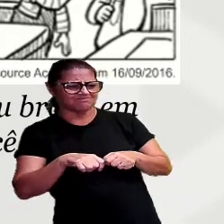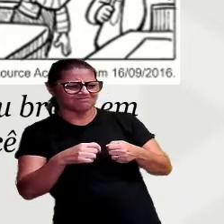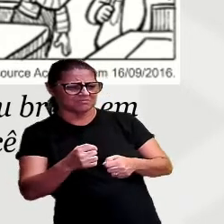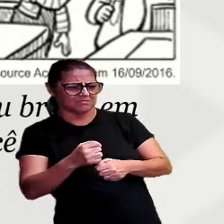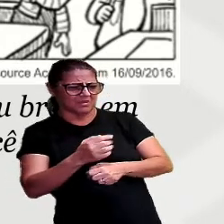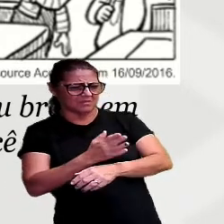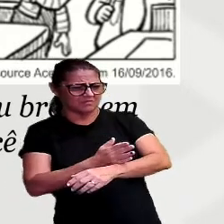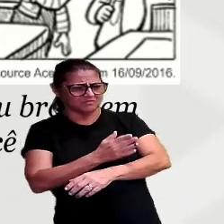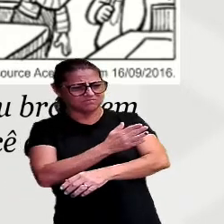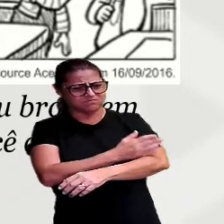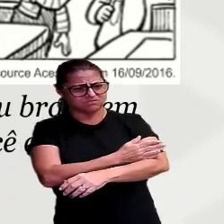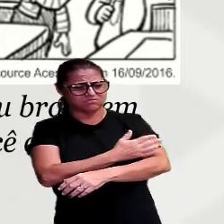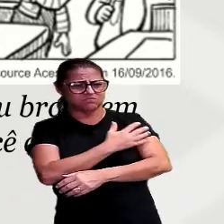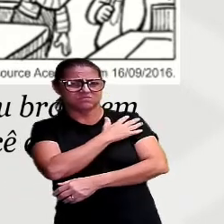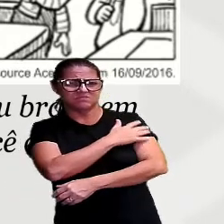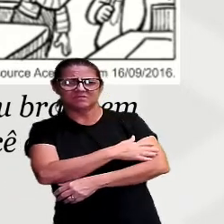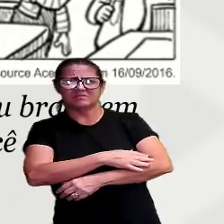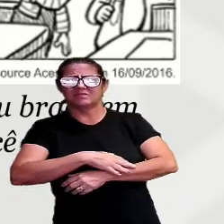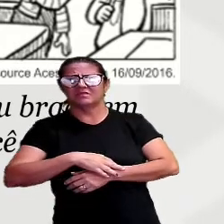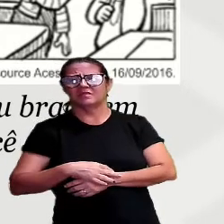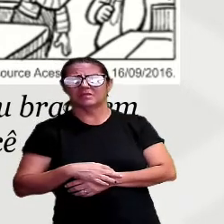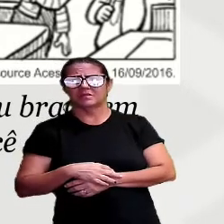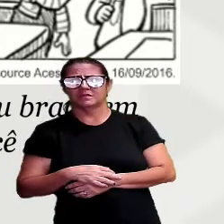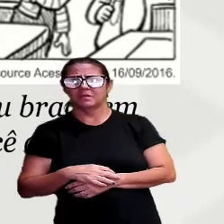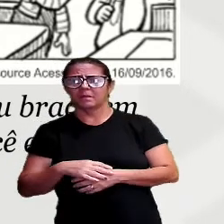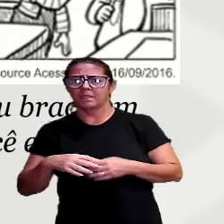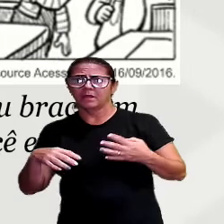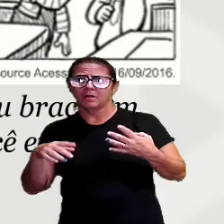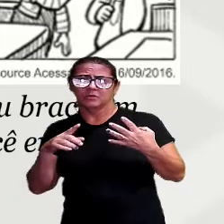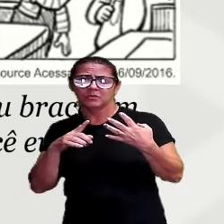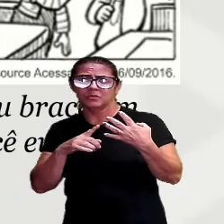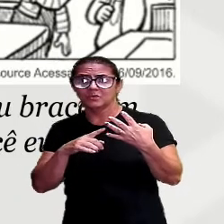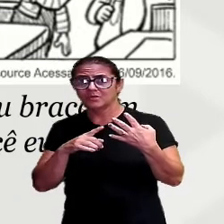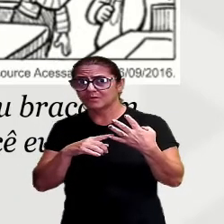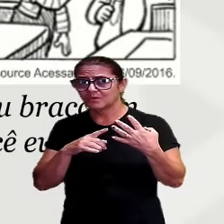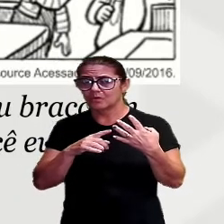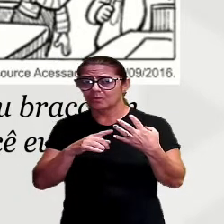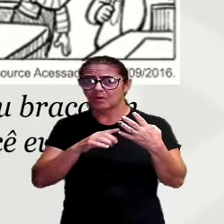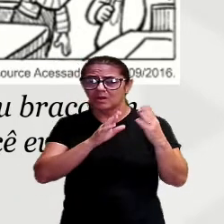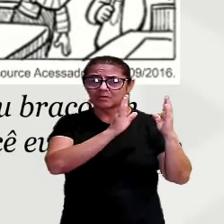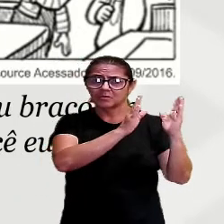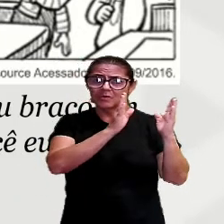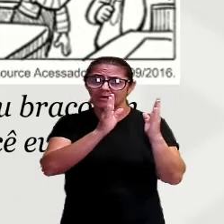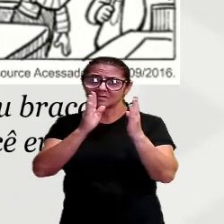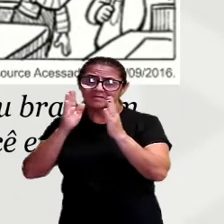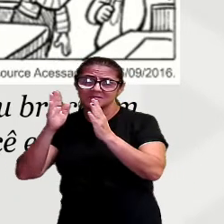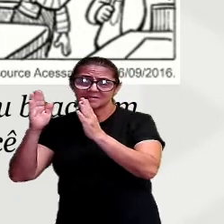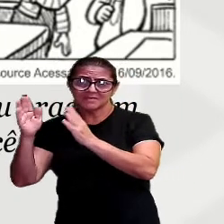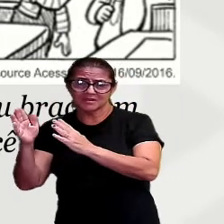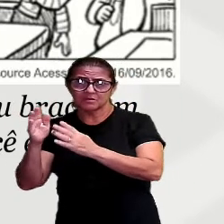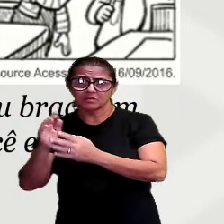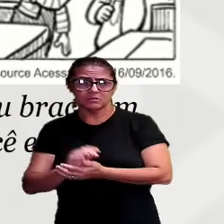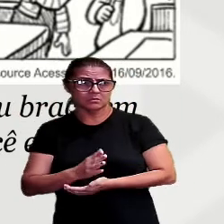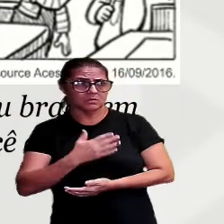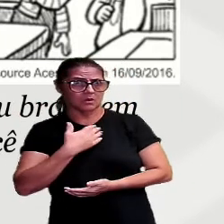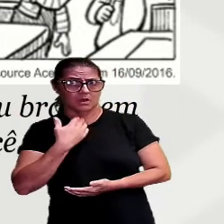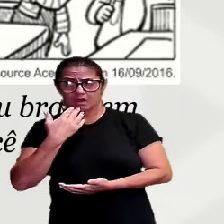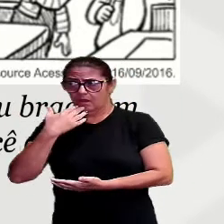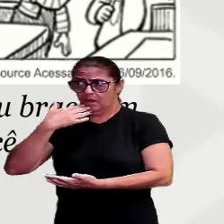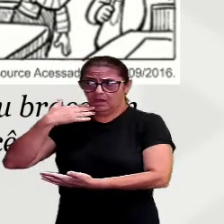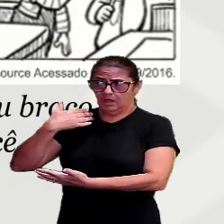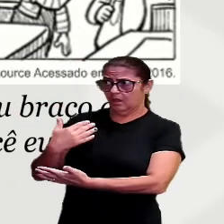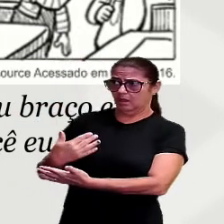em 2 lugares. Gente, no quarto quadrinho, ela já está aí super assustada e ela diz, really?